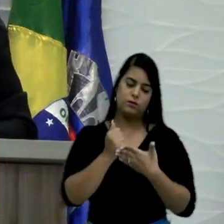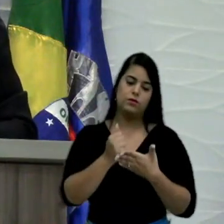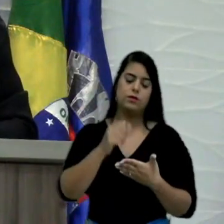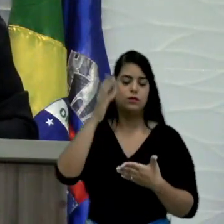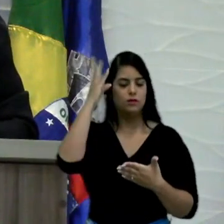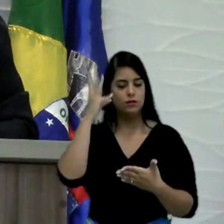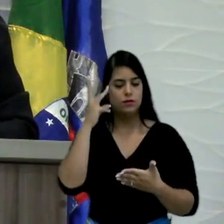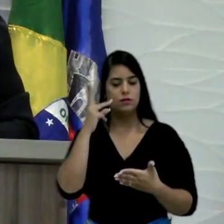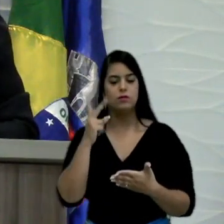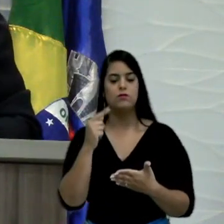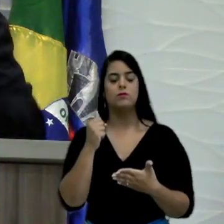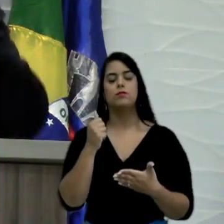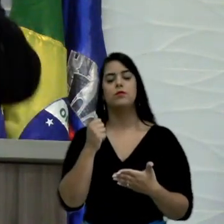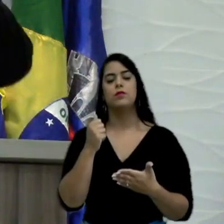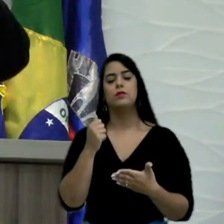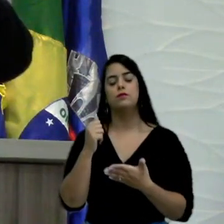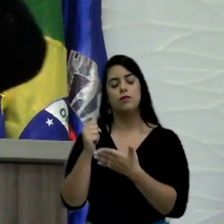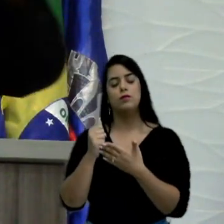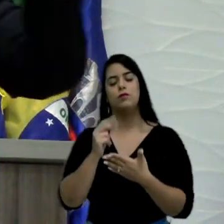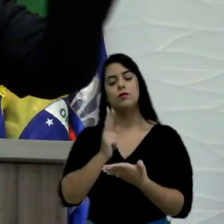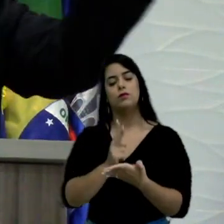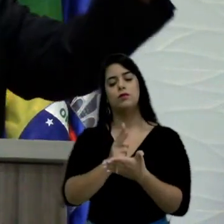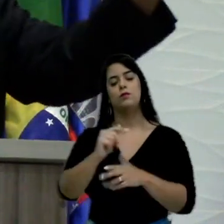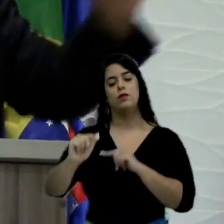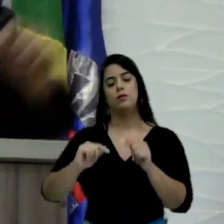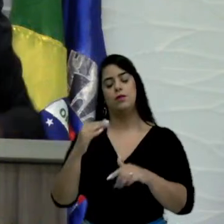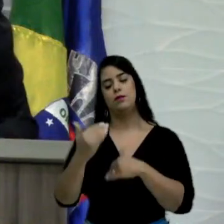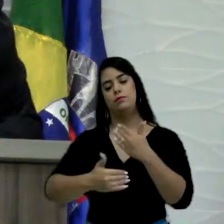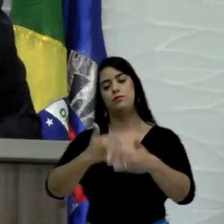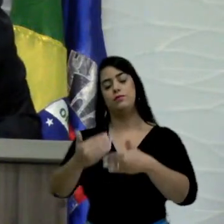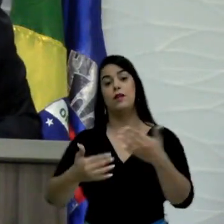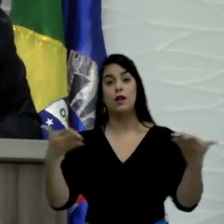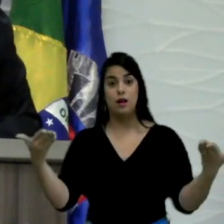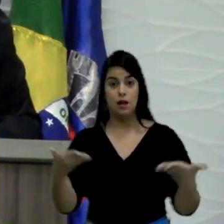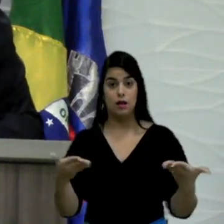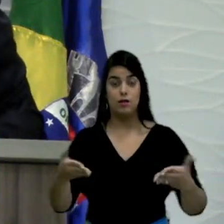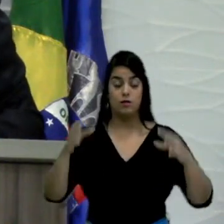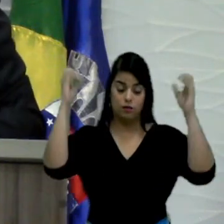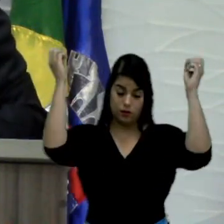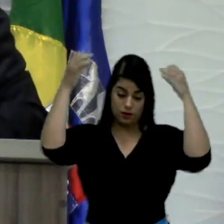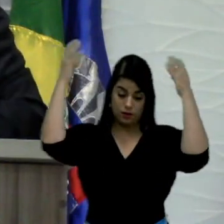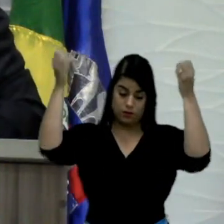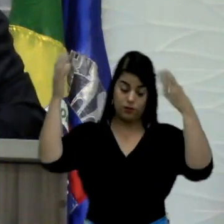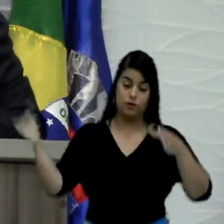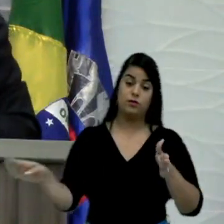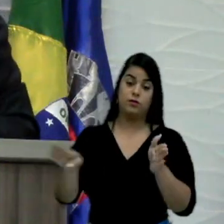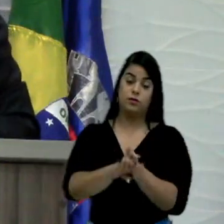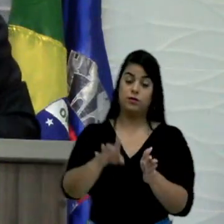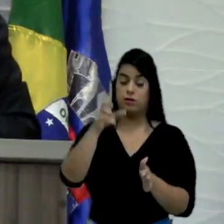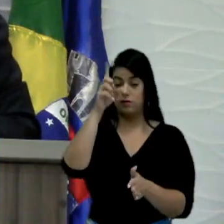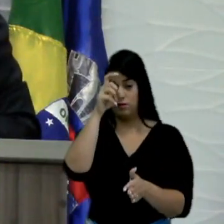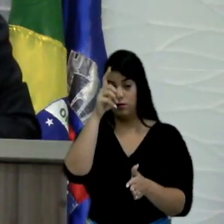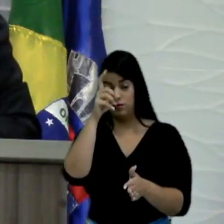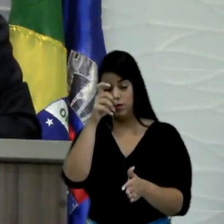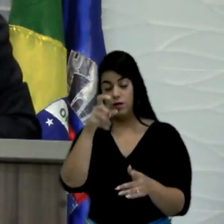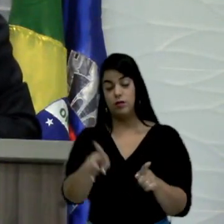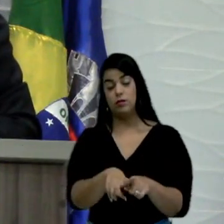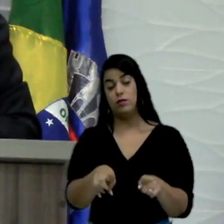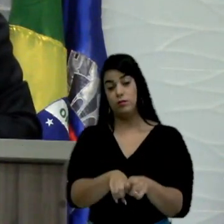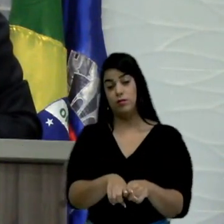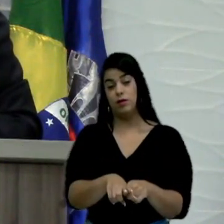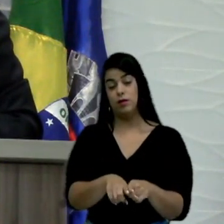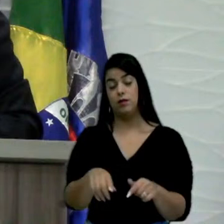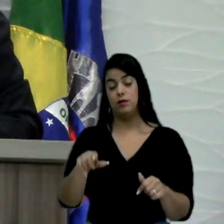temos. Nesse momento, a ambulância está vindo para o hospital e nós estamos com um carro lá no hospital em Campina